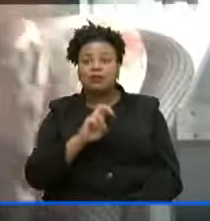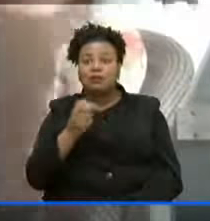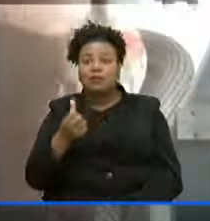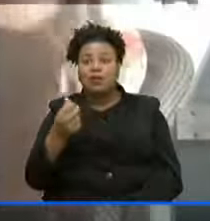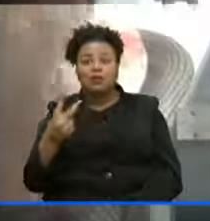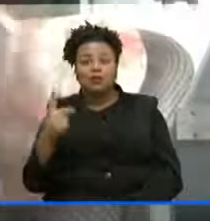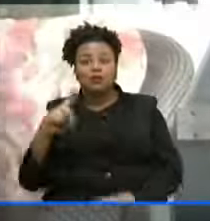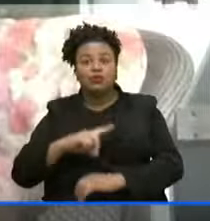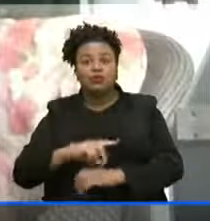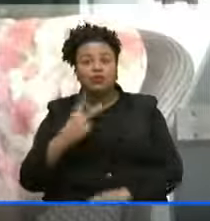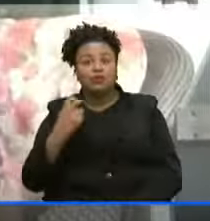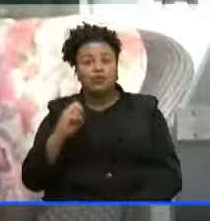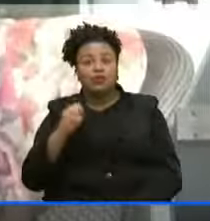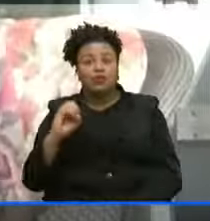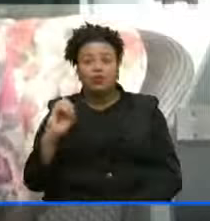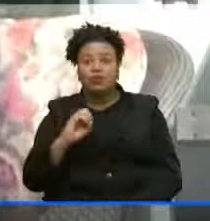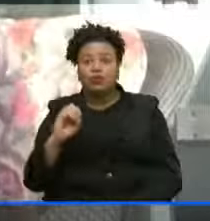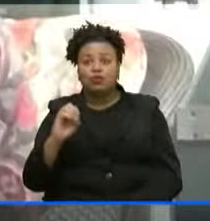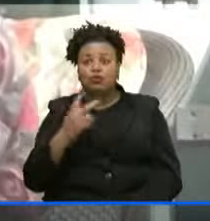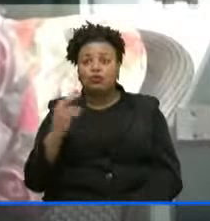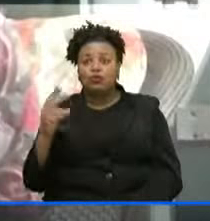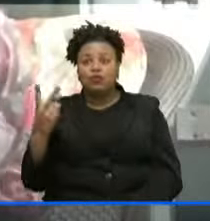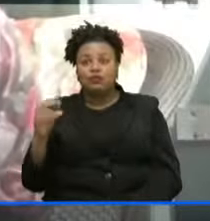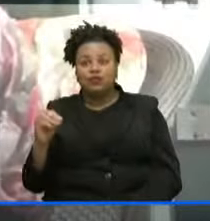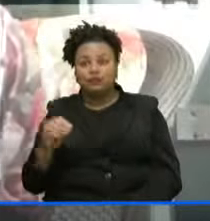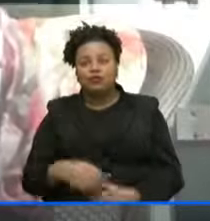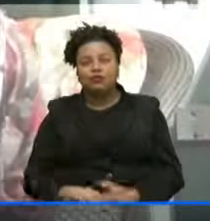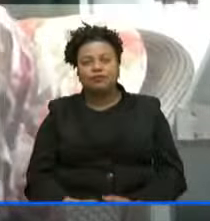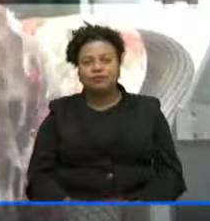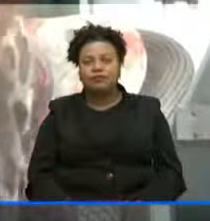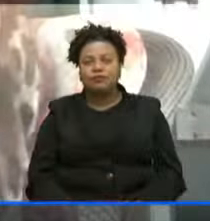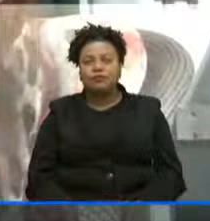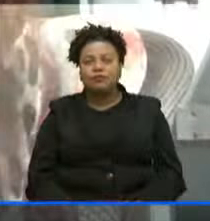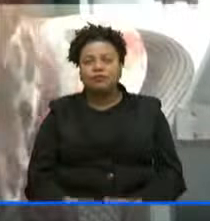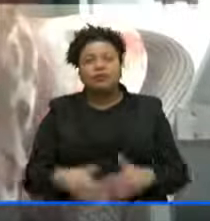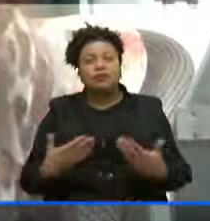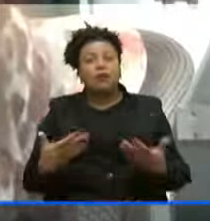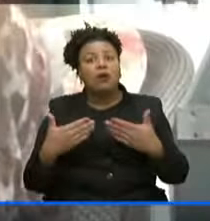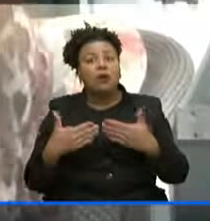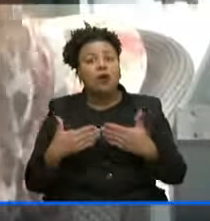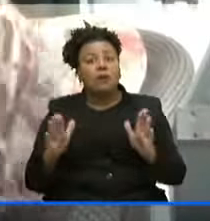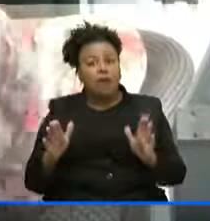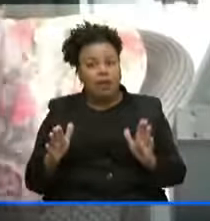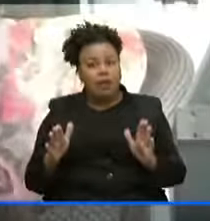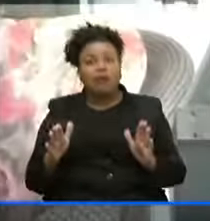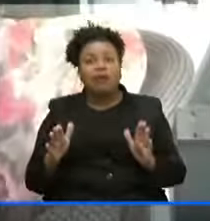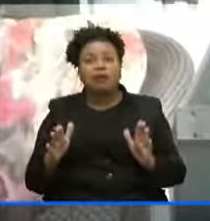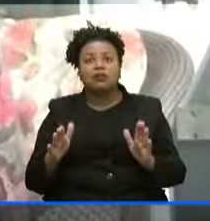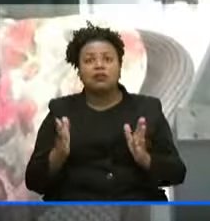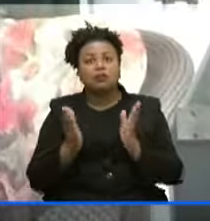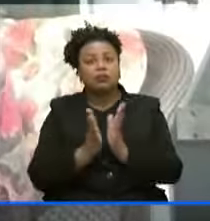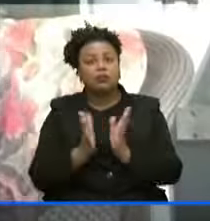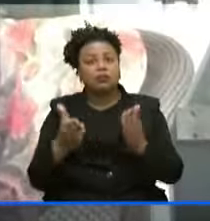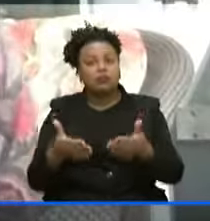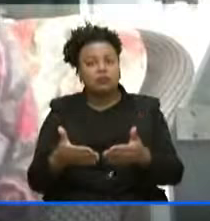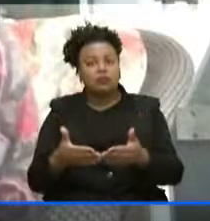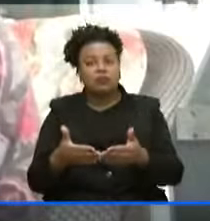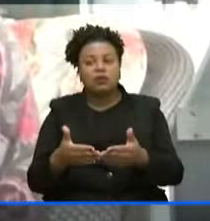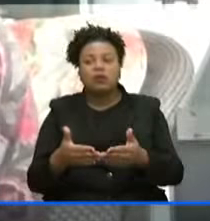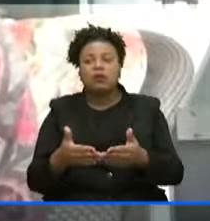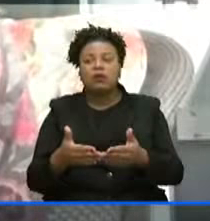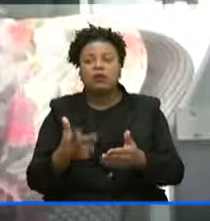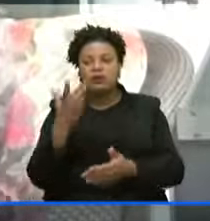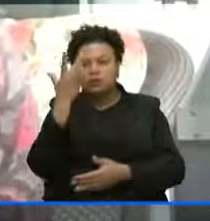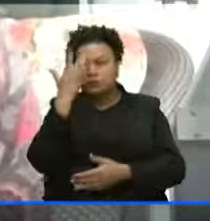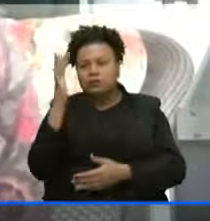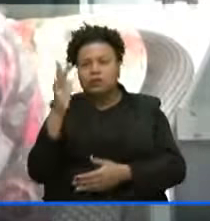de 28 de outubro de 2020. Então, fica aberto aqui para a nossa comissão. Eu